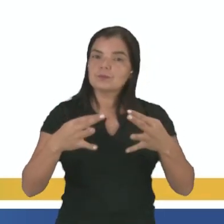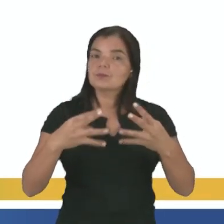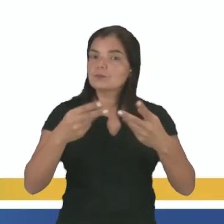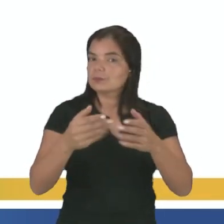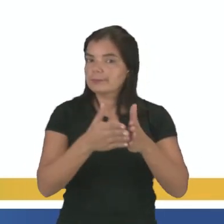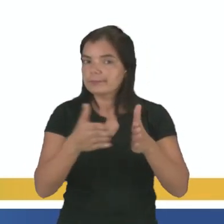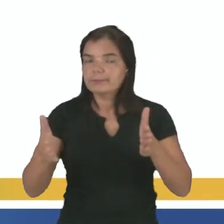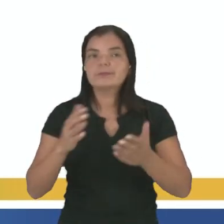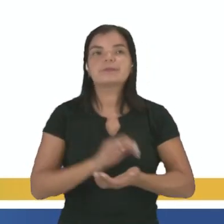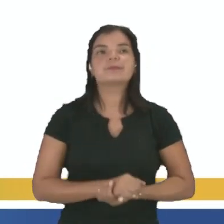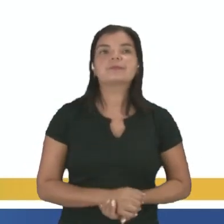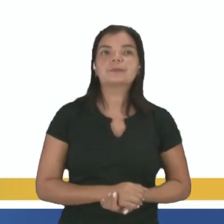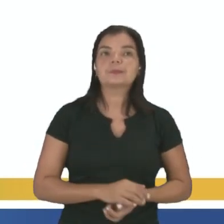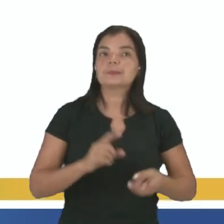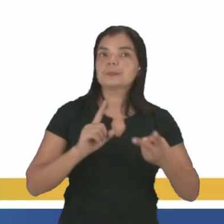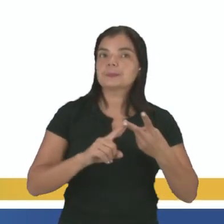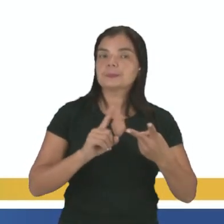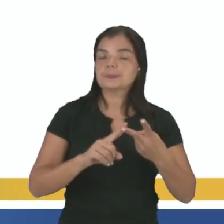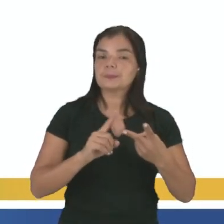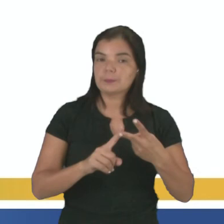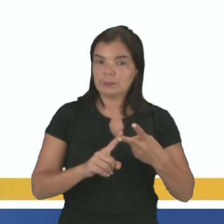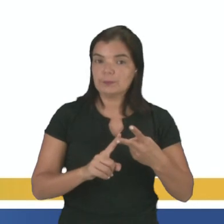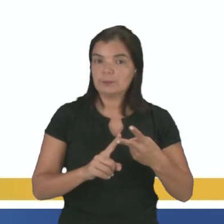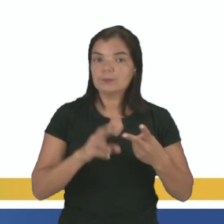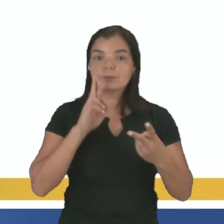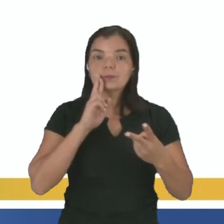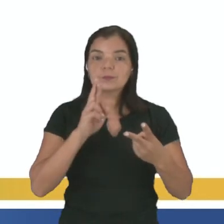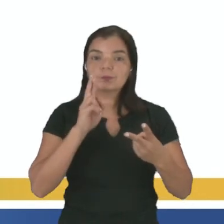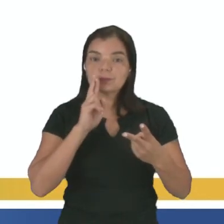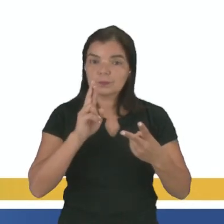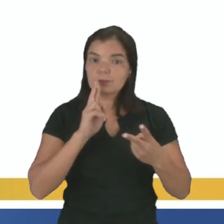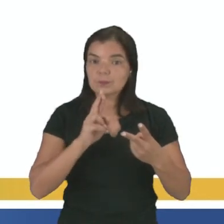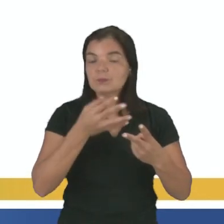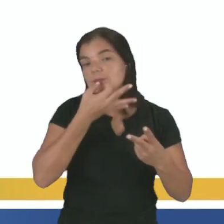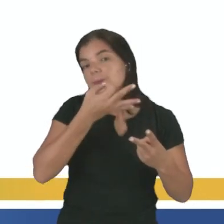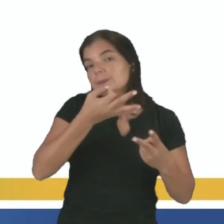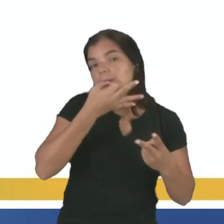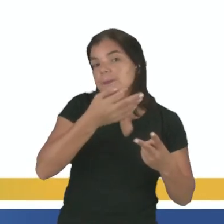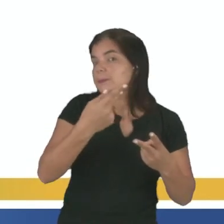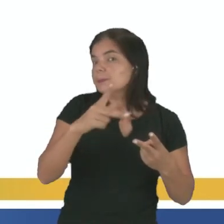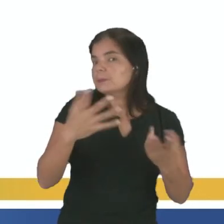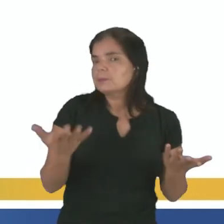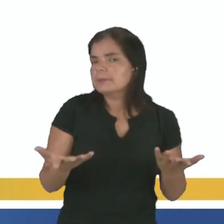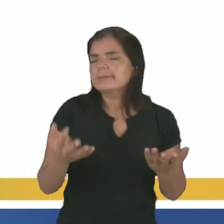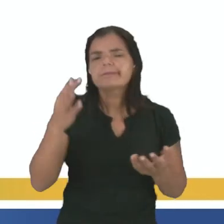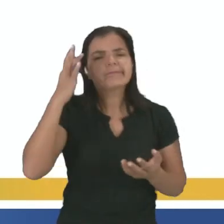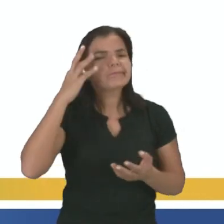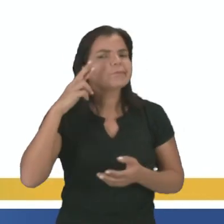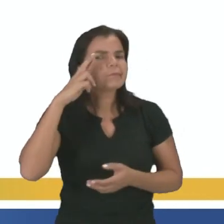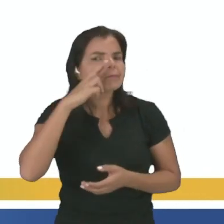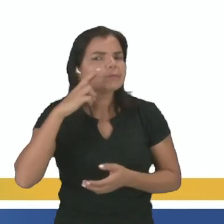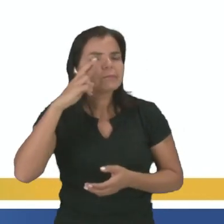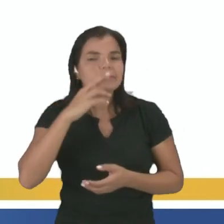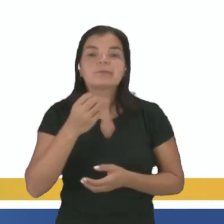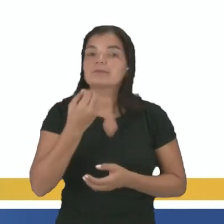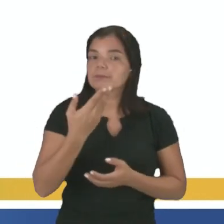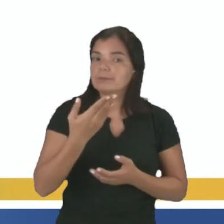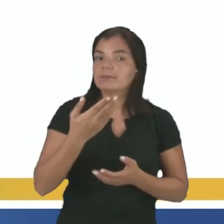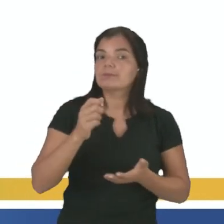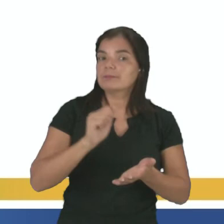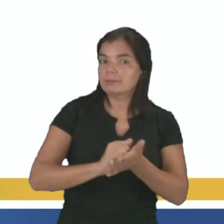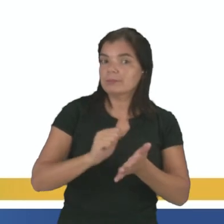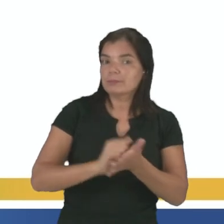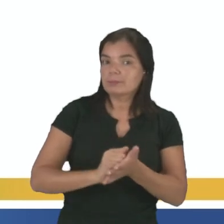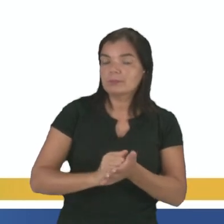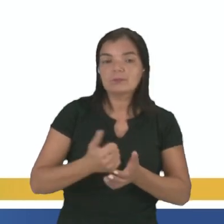em si. Segundo momento do seu resumo crítico, você vai dar a sua opinião. O que você observou de relevante nessa obra?